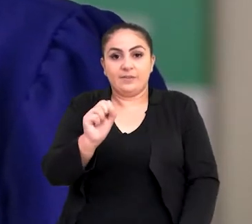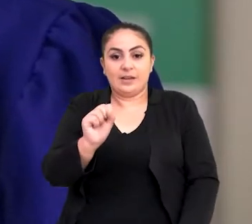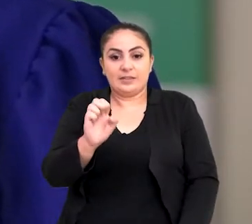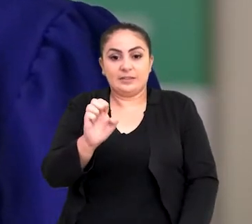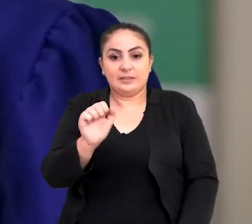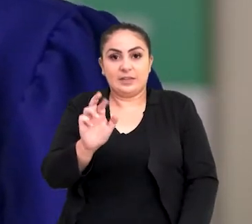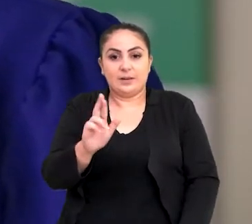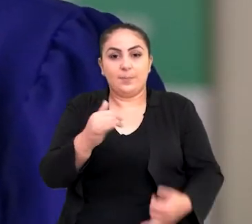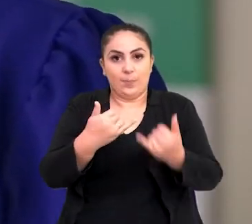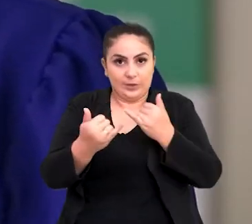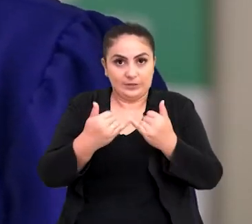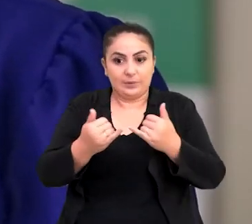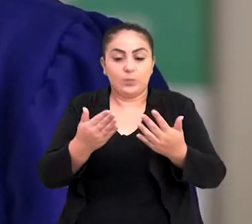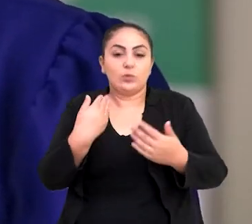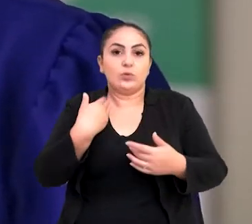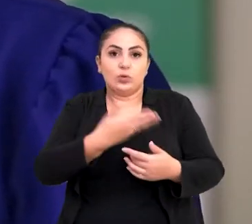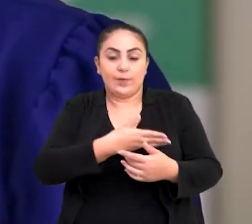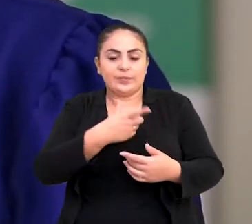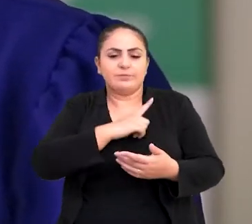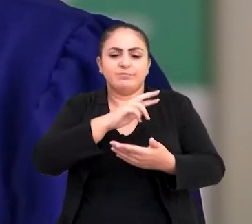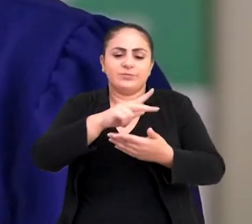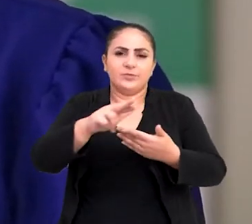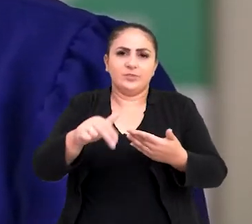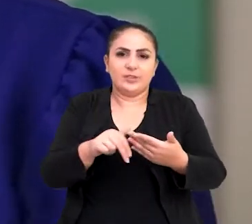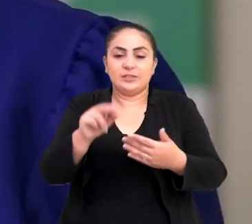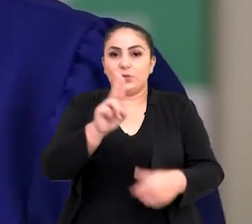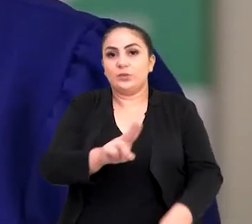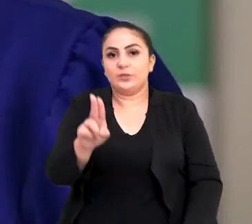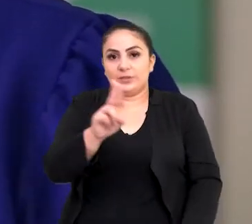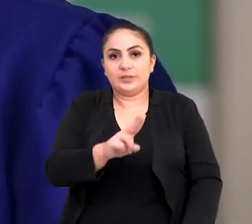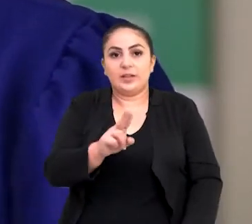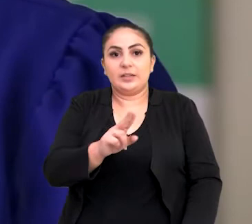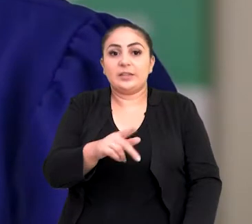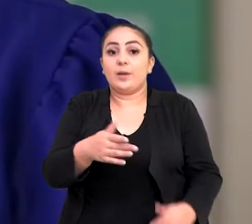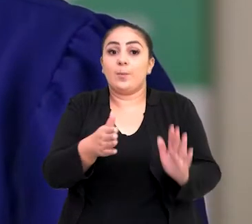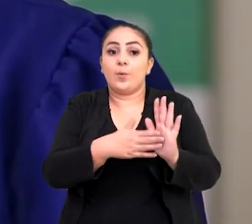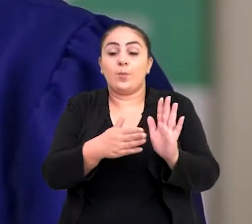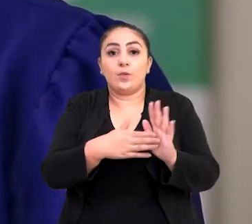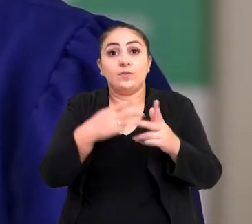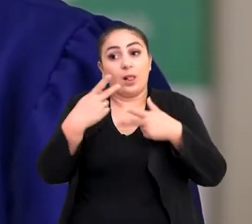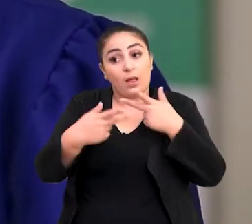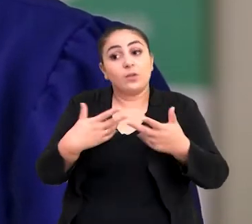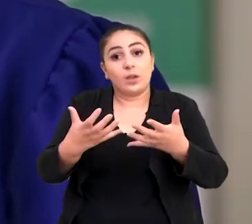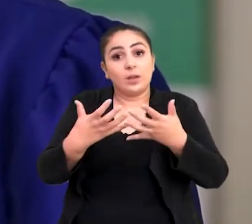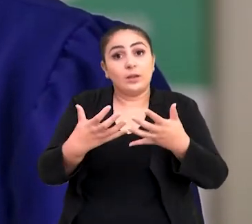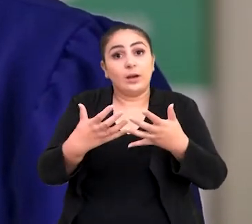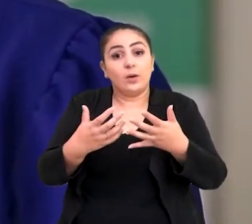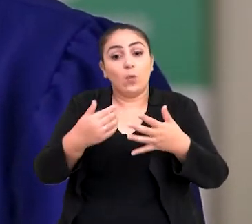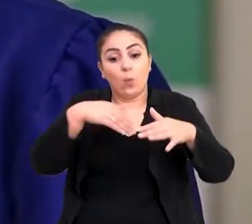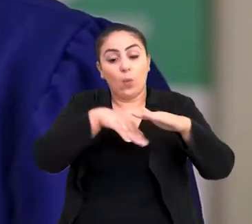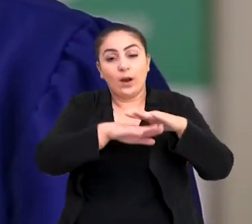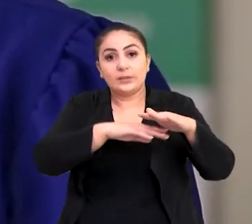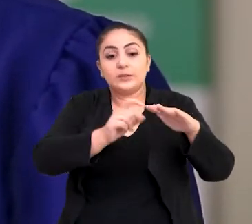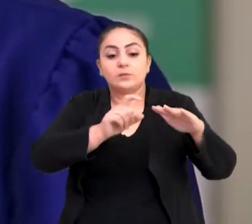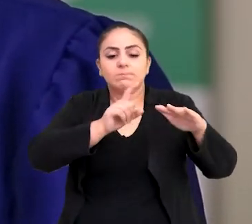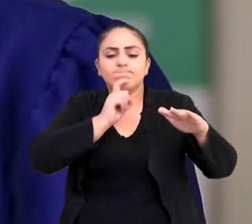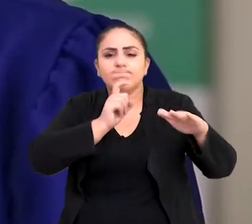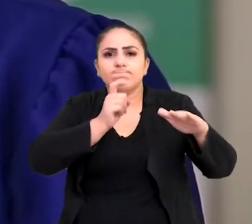Pfizer, por exemplo, nós temos várias universidades que nos ofereceram